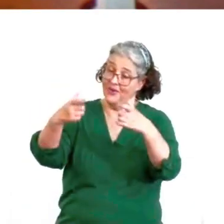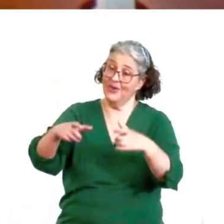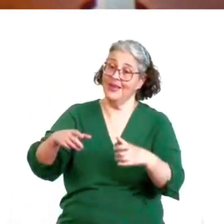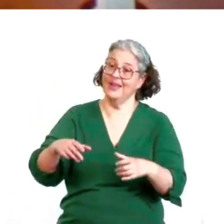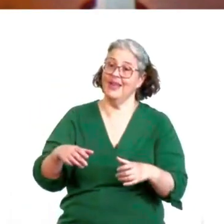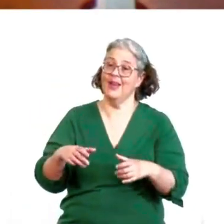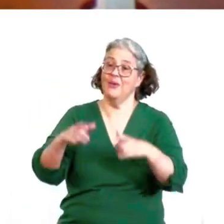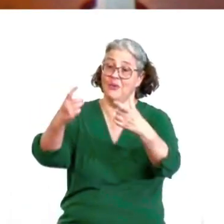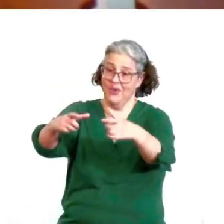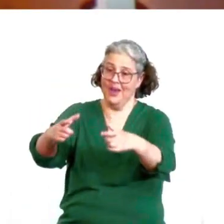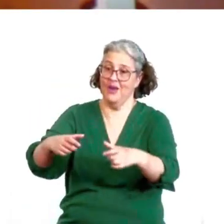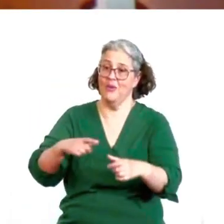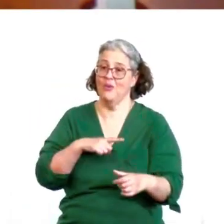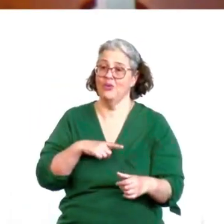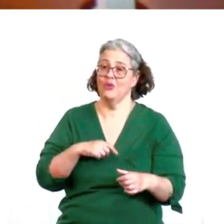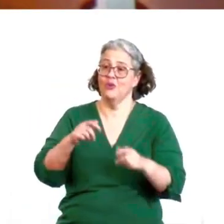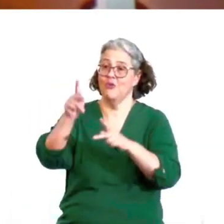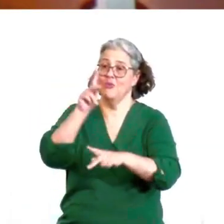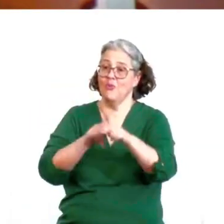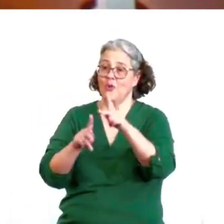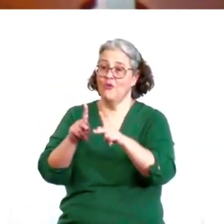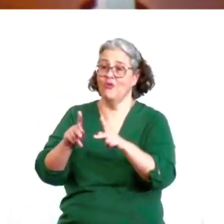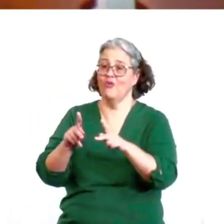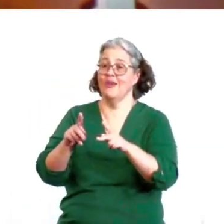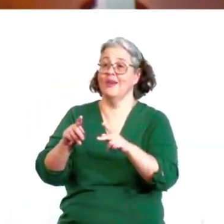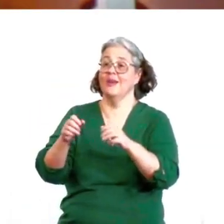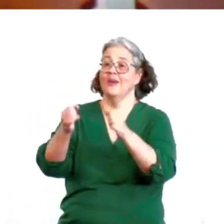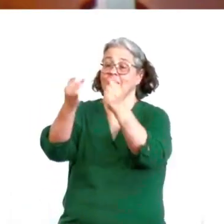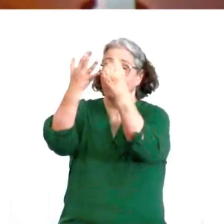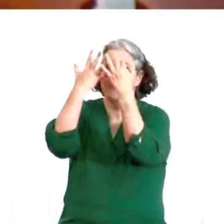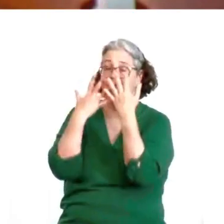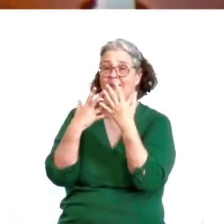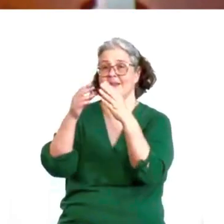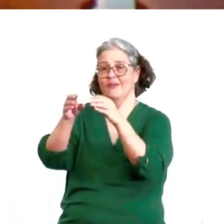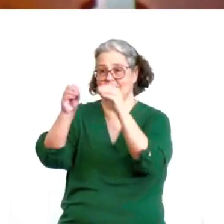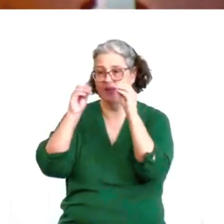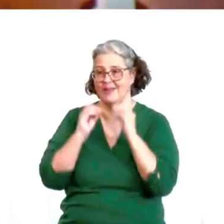da bênção de uma cidade,